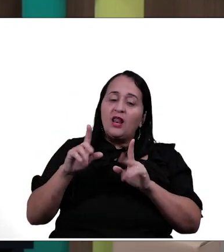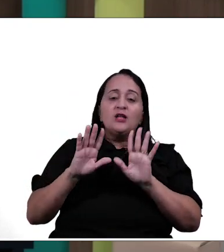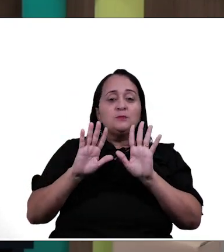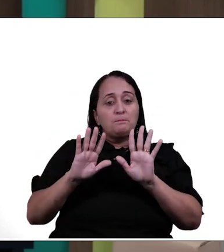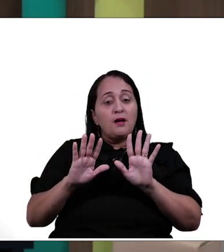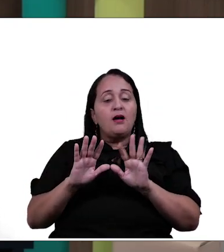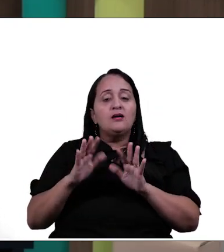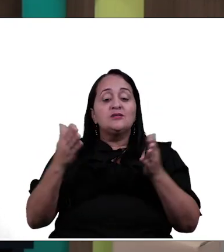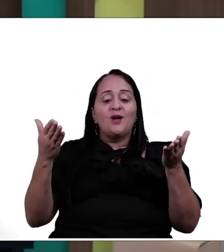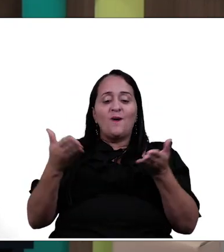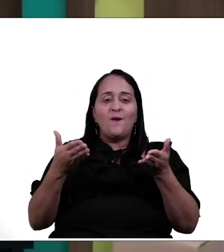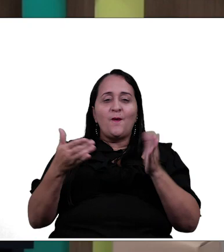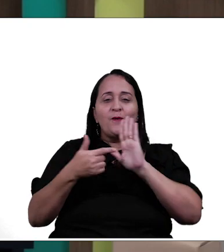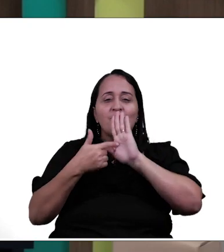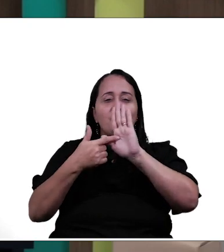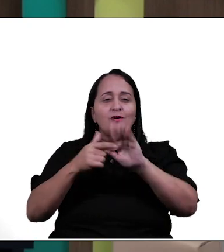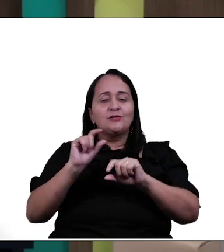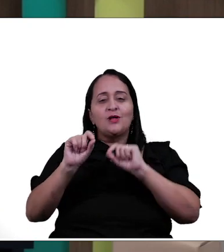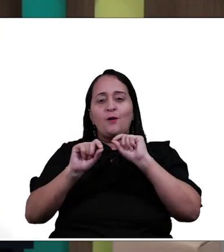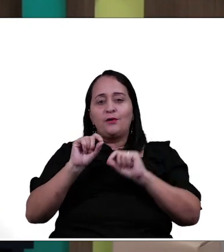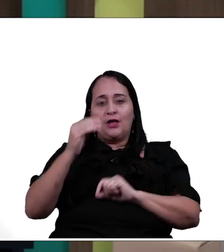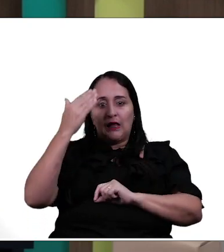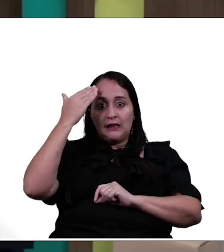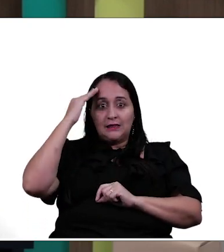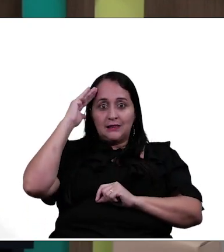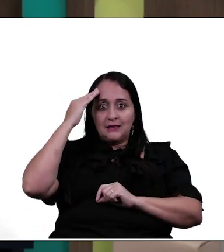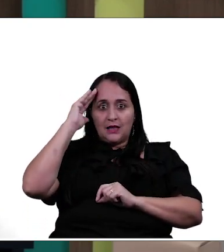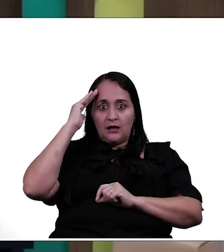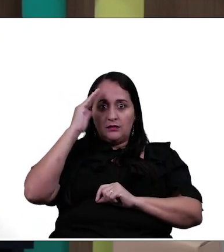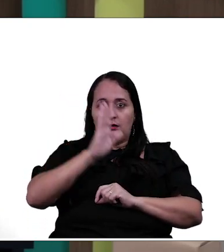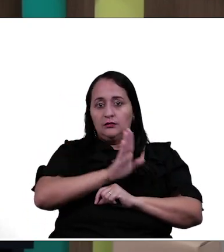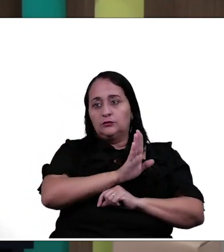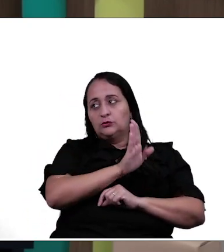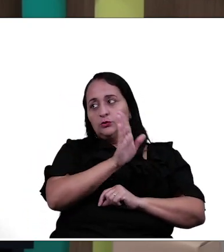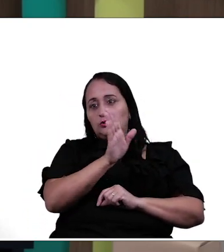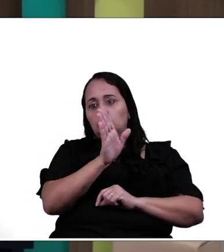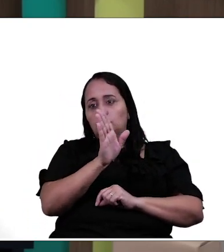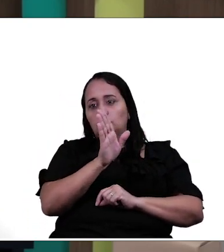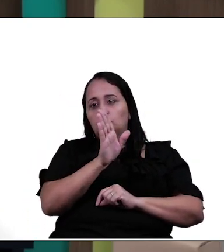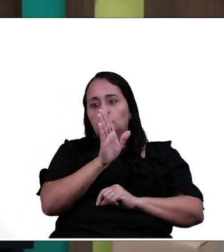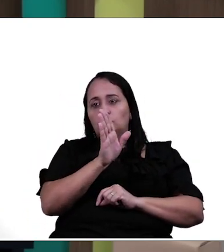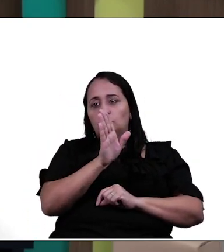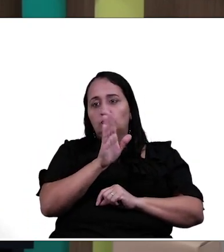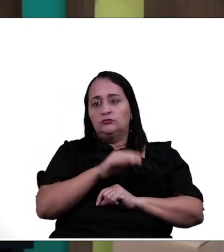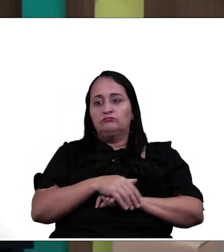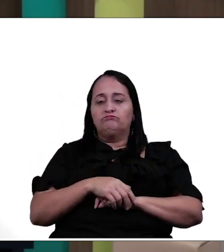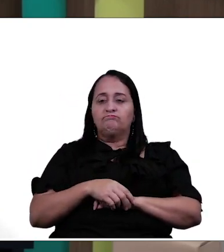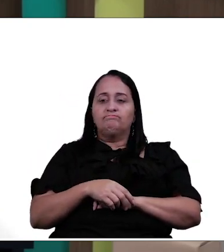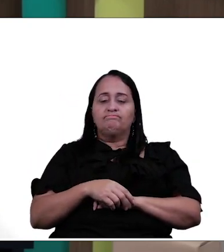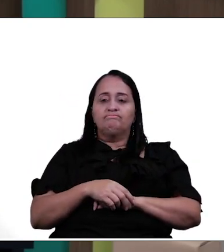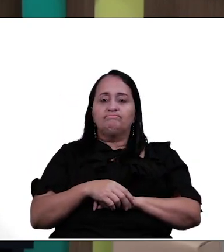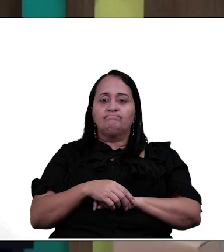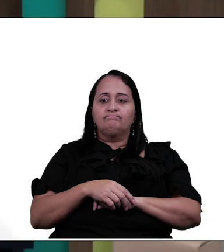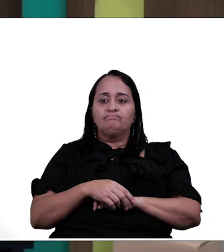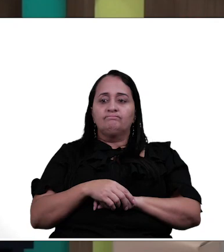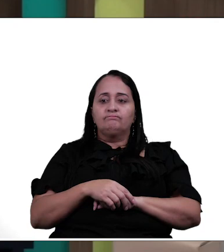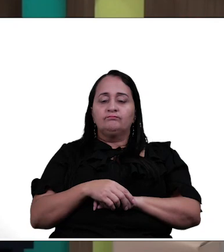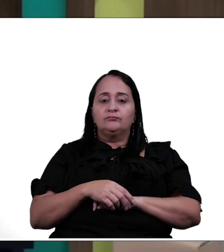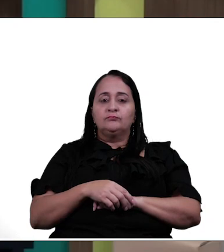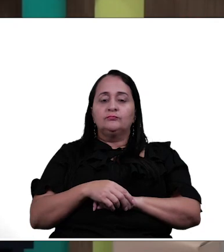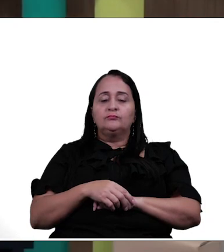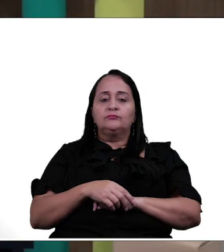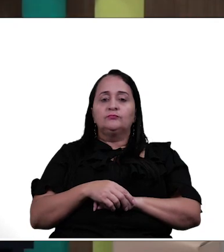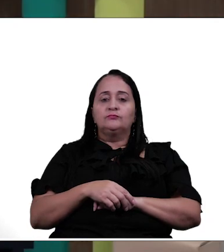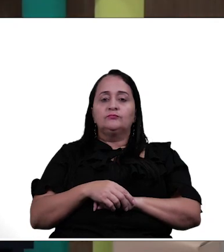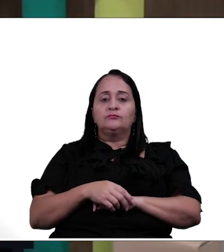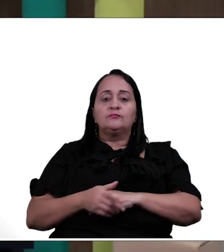tivéssemos uma dízima periódica composta? Como calcular a fração geratriz de